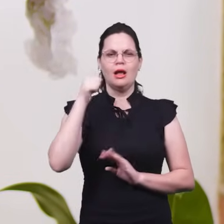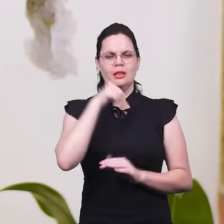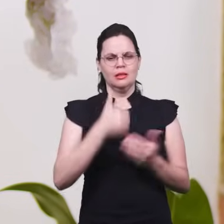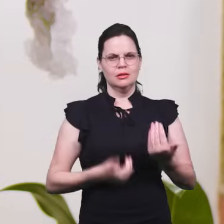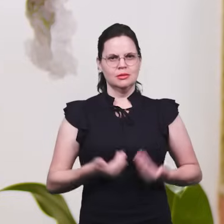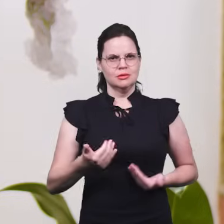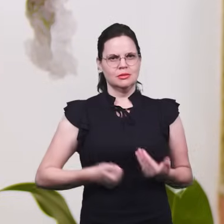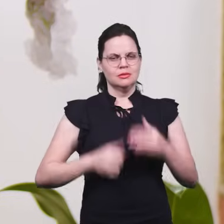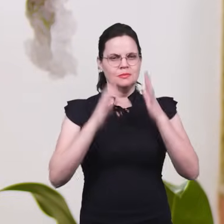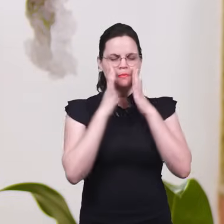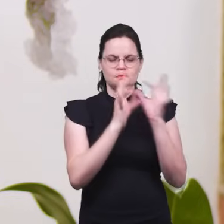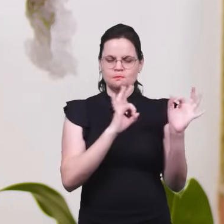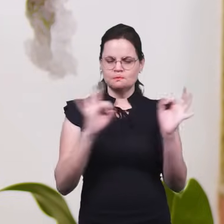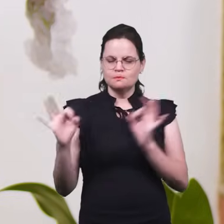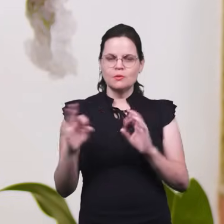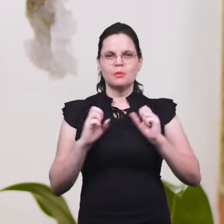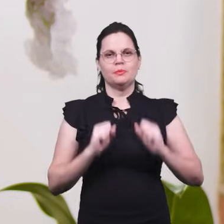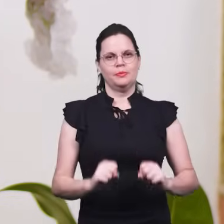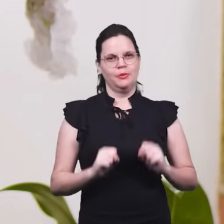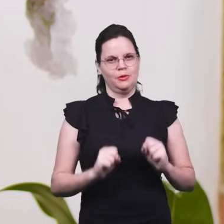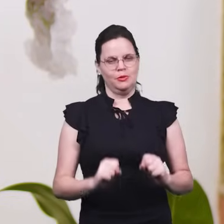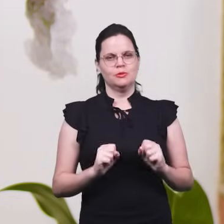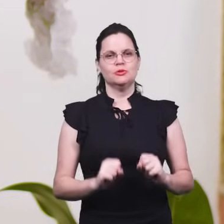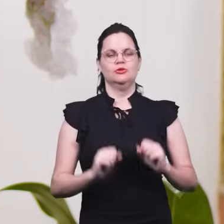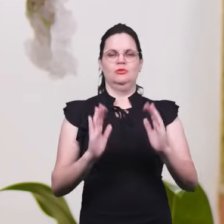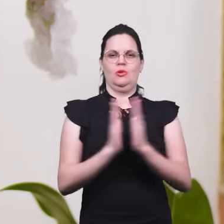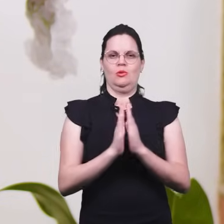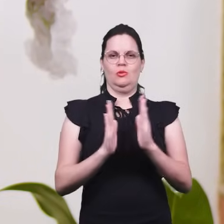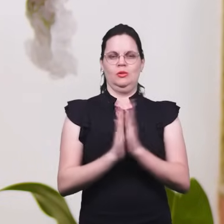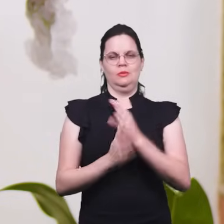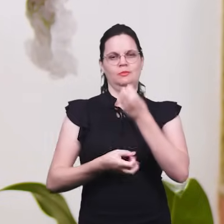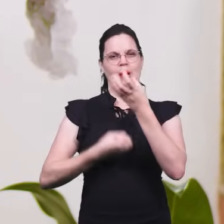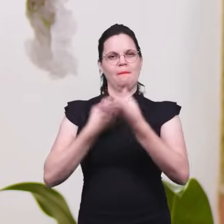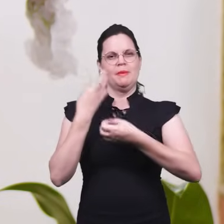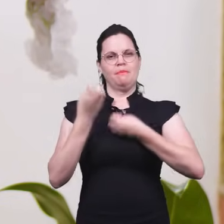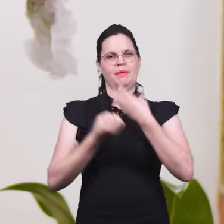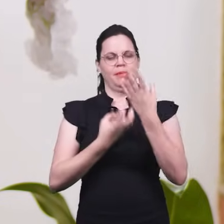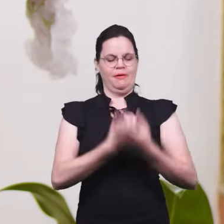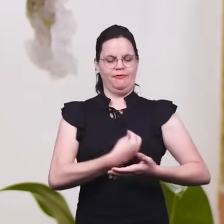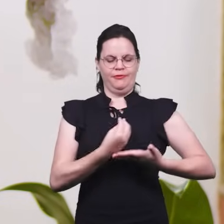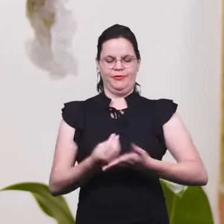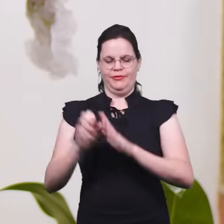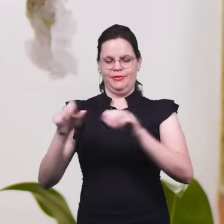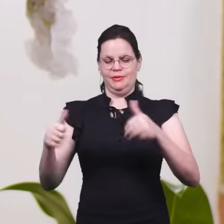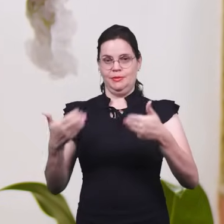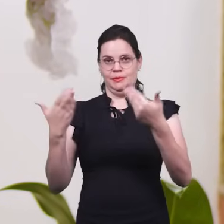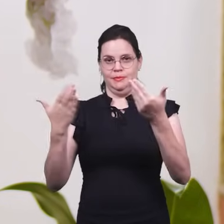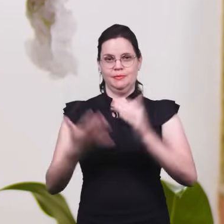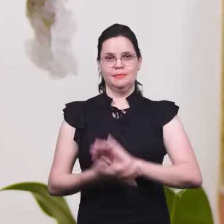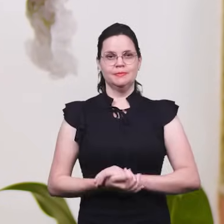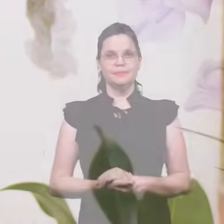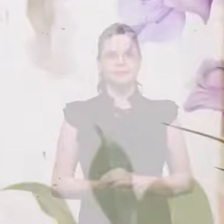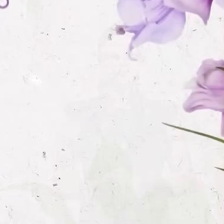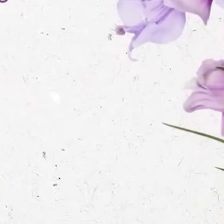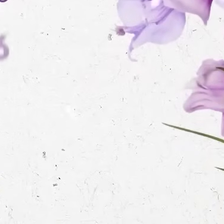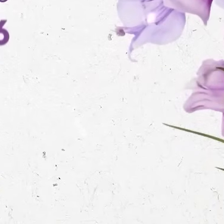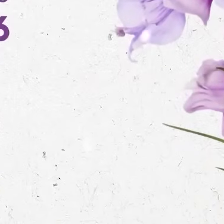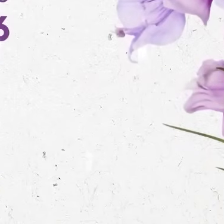Cada irmão, cada pessoa que está nos assistindo, vai estar colocando nesse momento a sua vida diante do